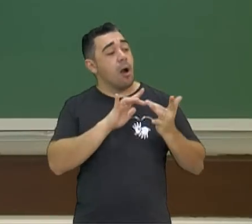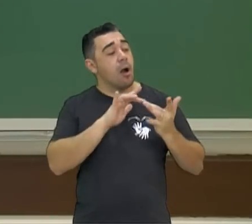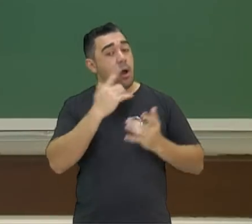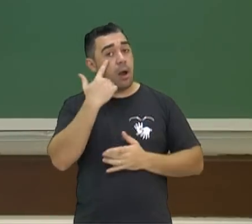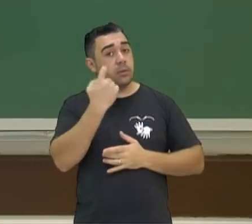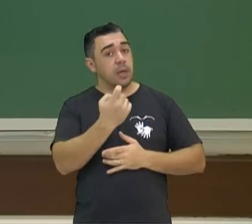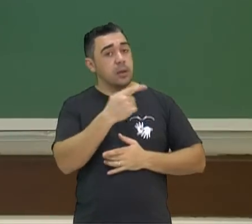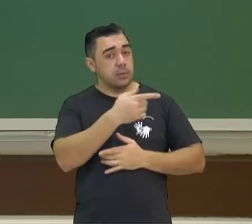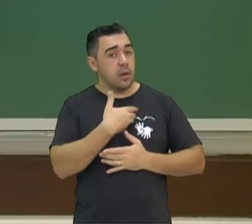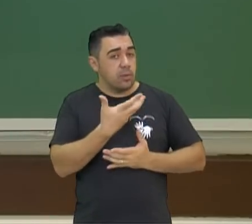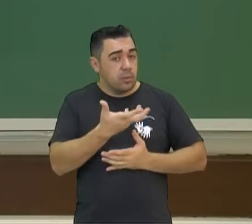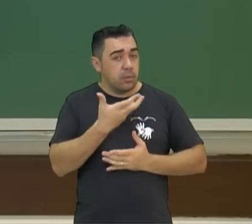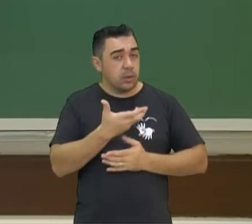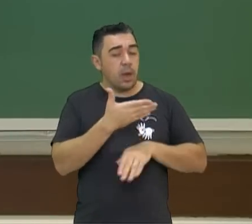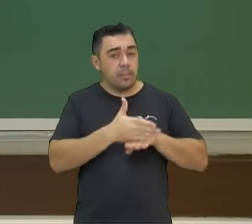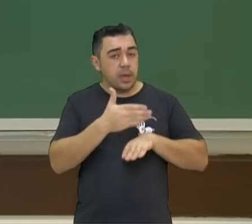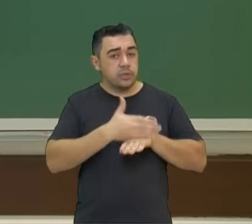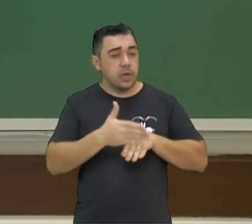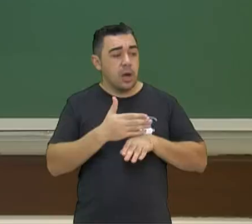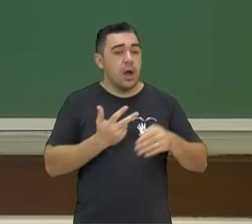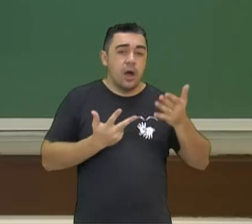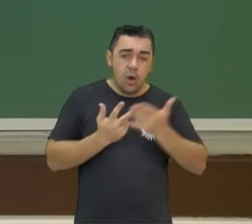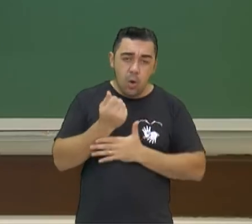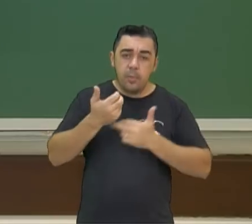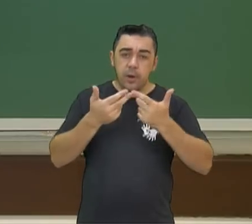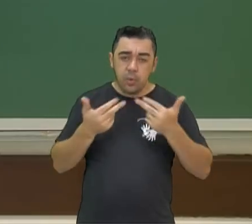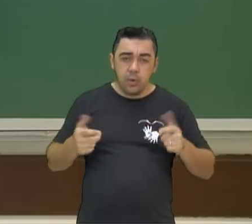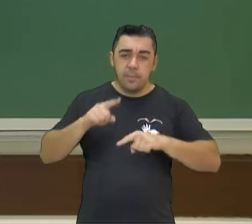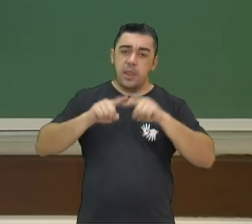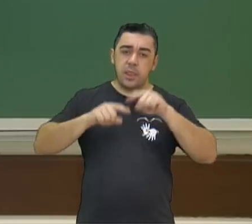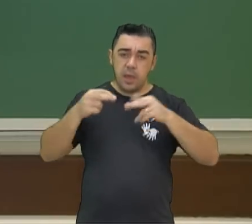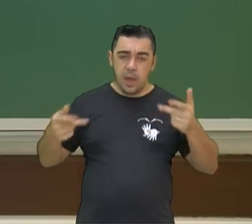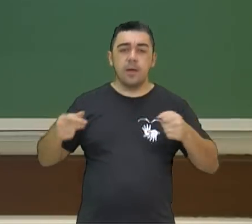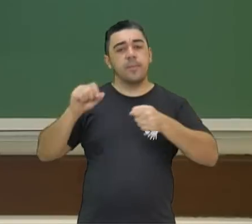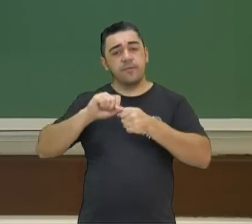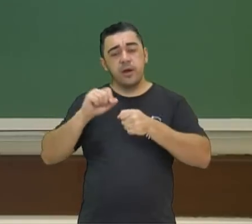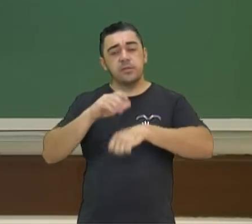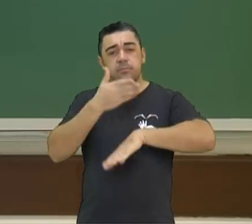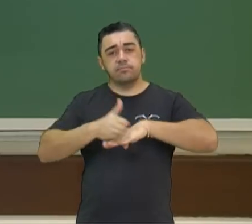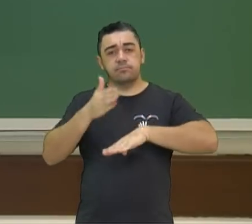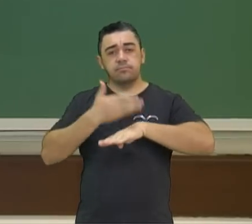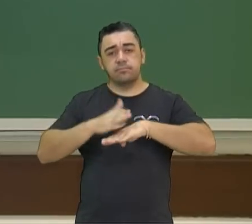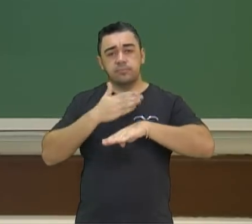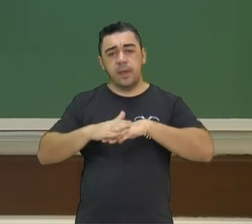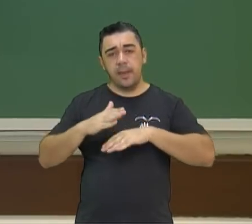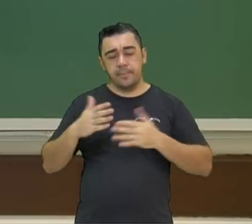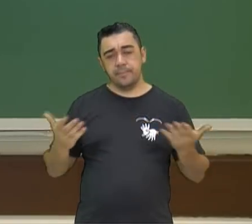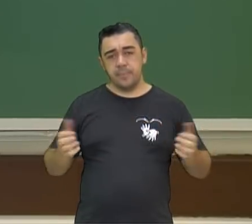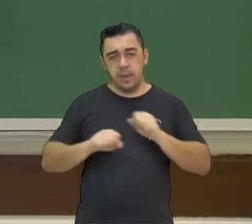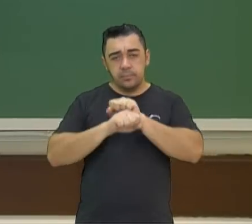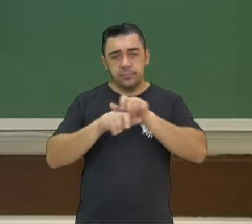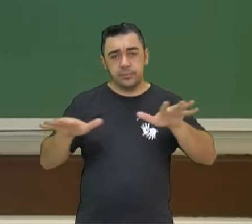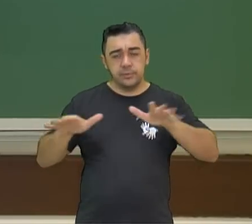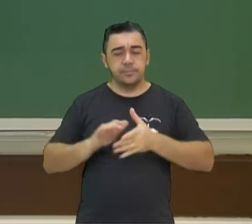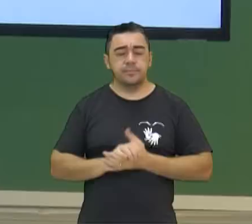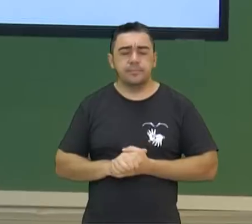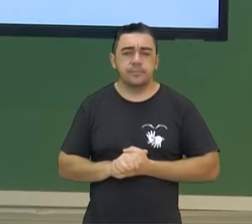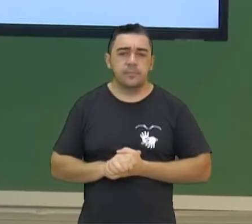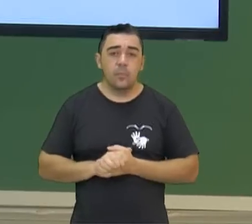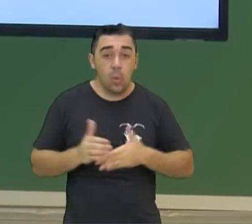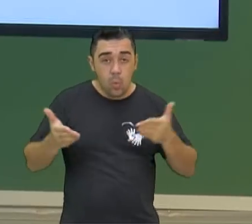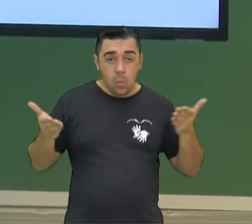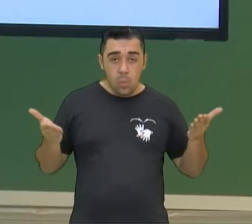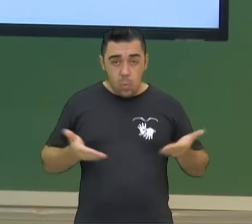querer praticar, a adquirir os materiais necessários, né, para que a prática seja melhor difundida, né.